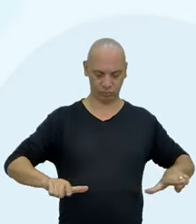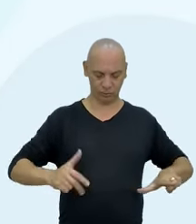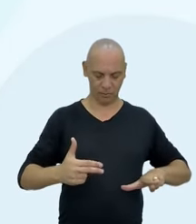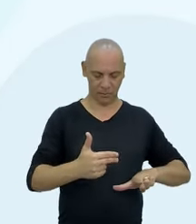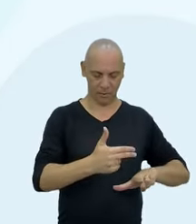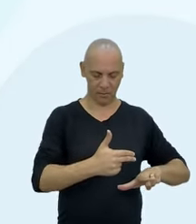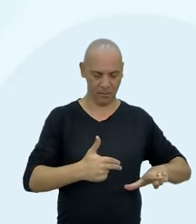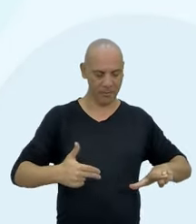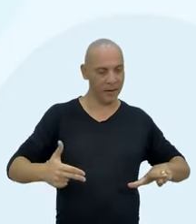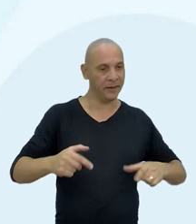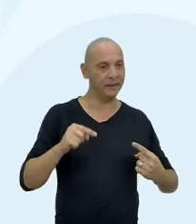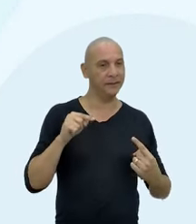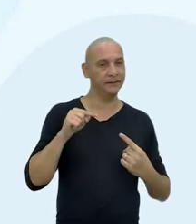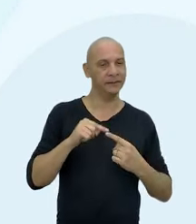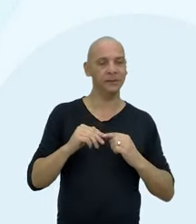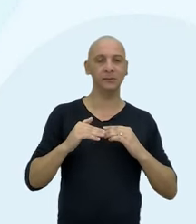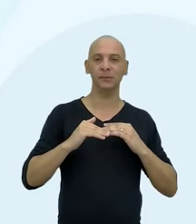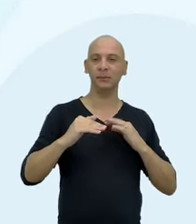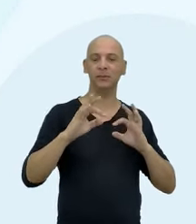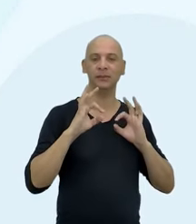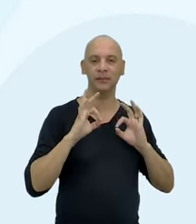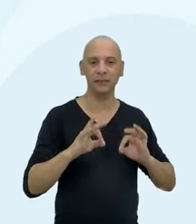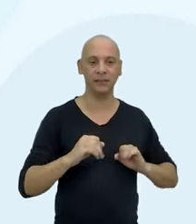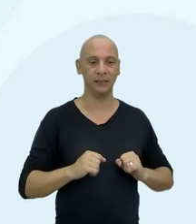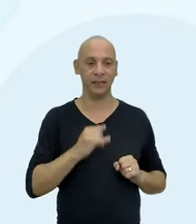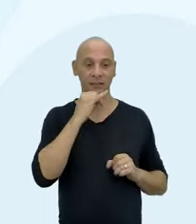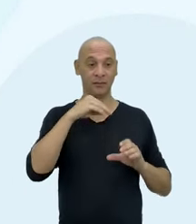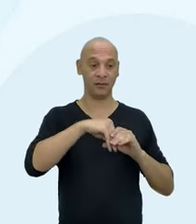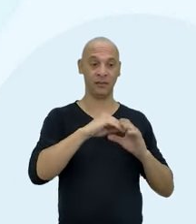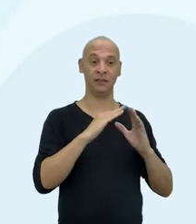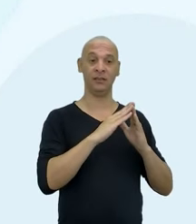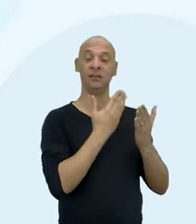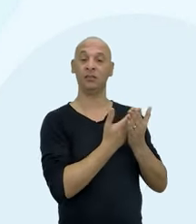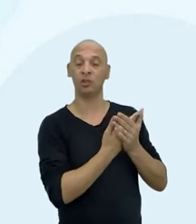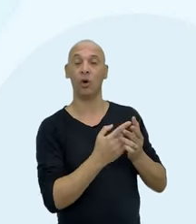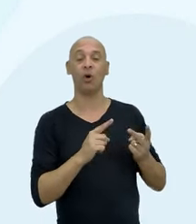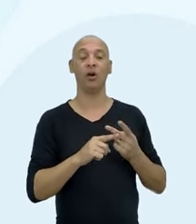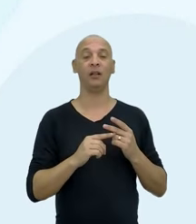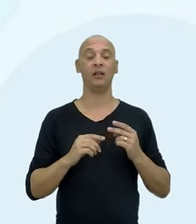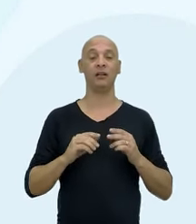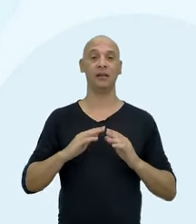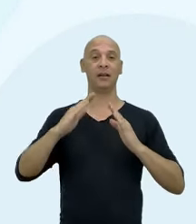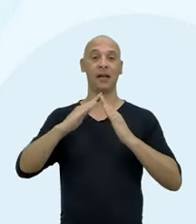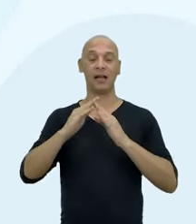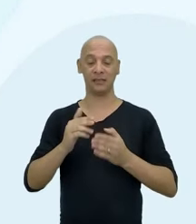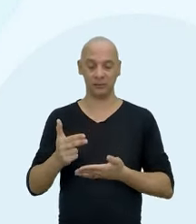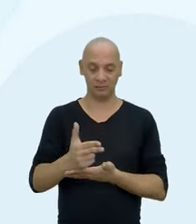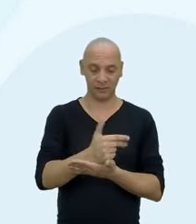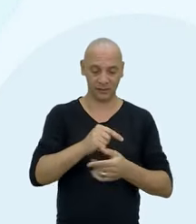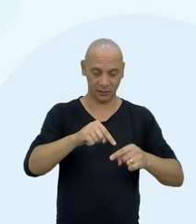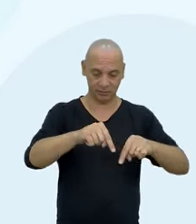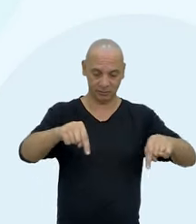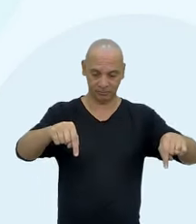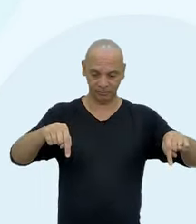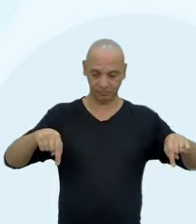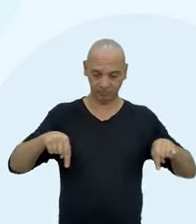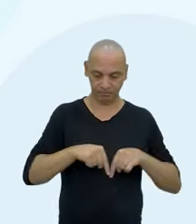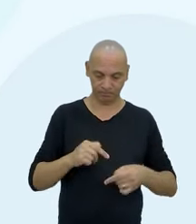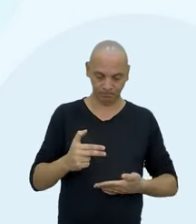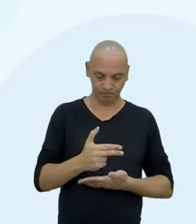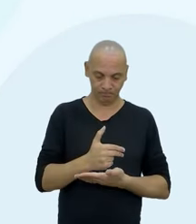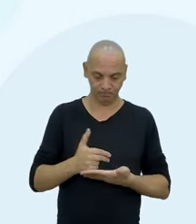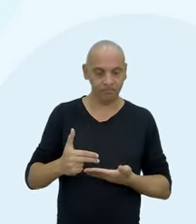baixa simetria né então planta que da escola da casa do aluno eu achei tão interessante gente a questão